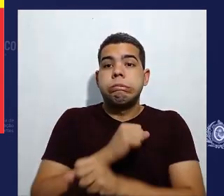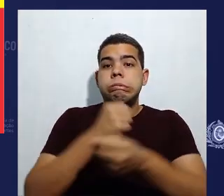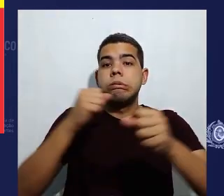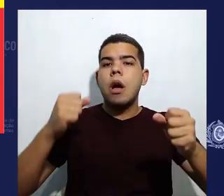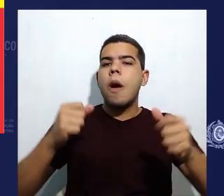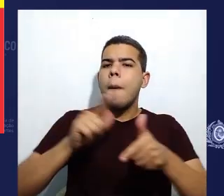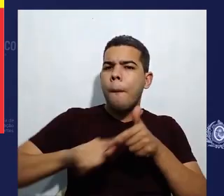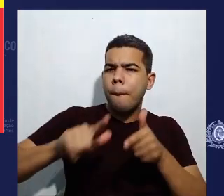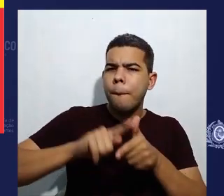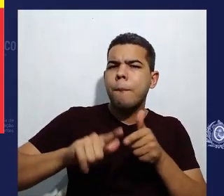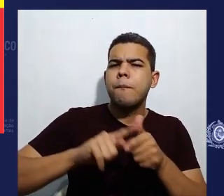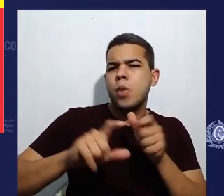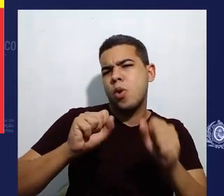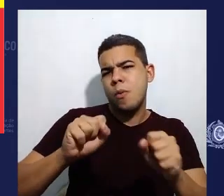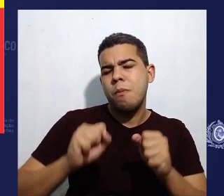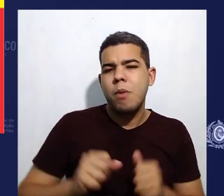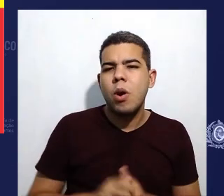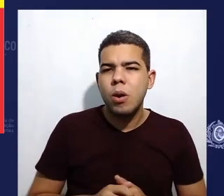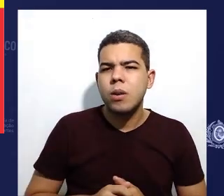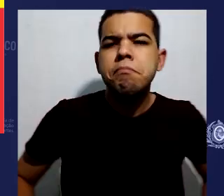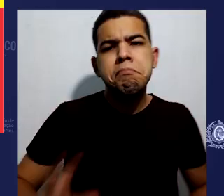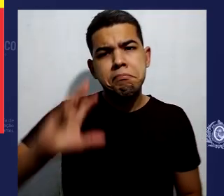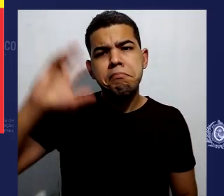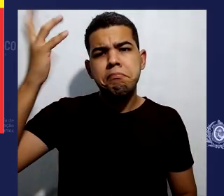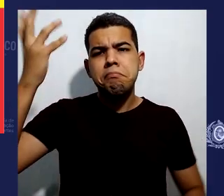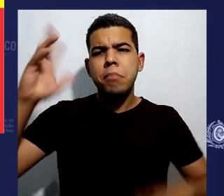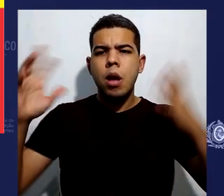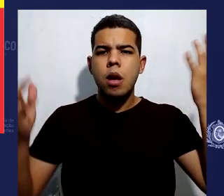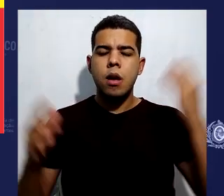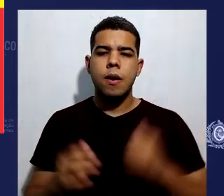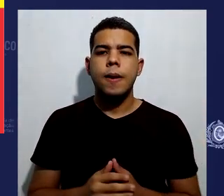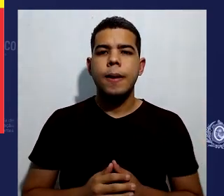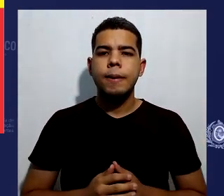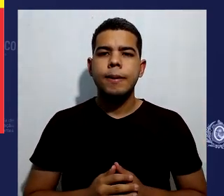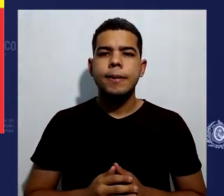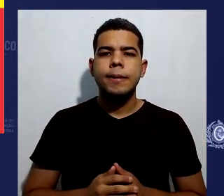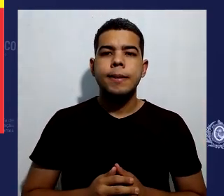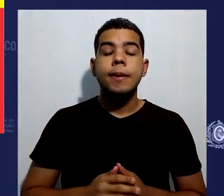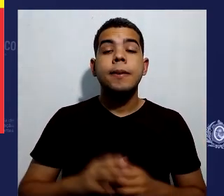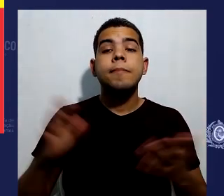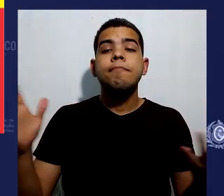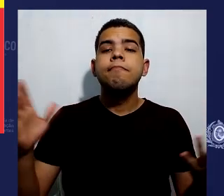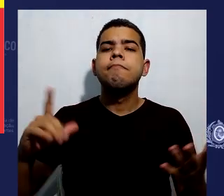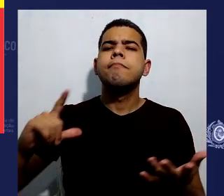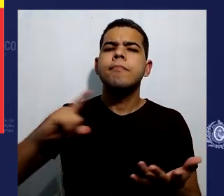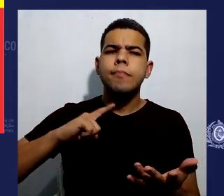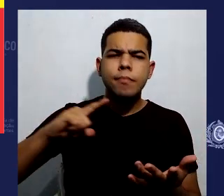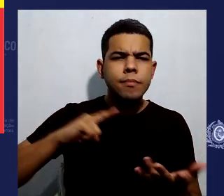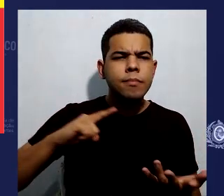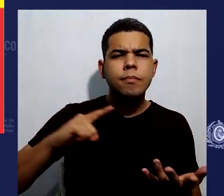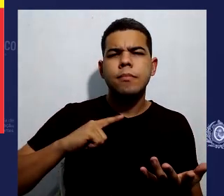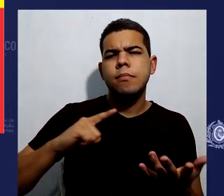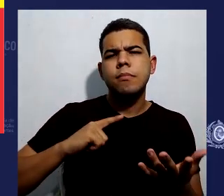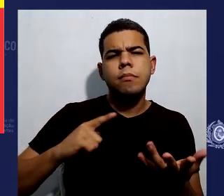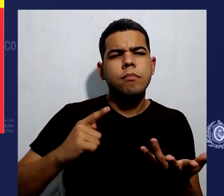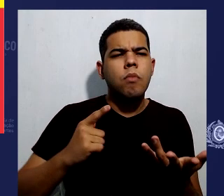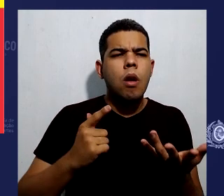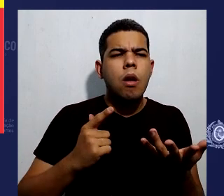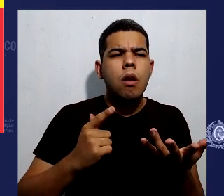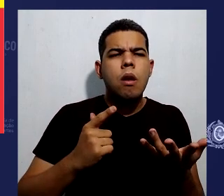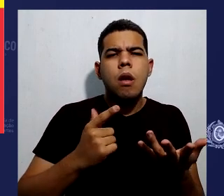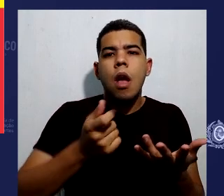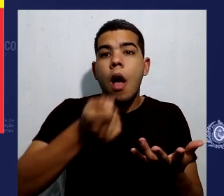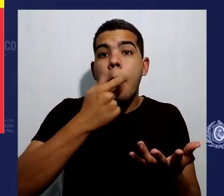uma overdose da substância do organismo que vai levar aí uma intoxicação. Então,